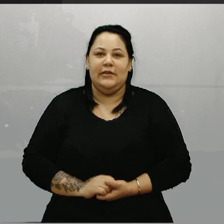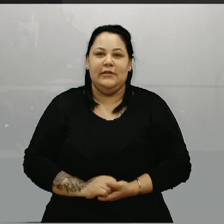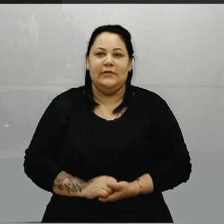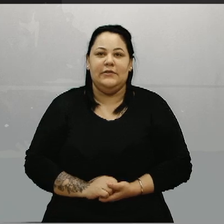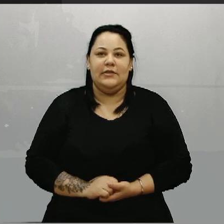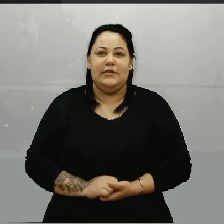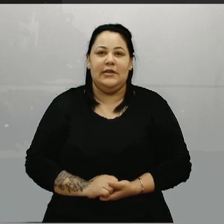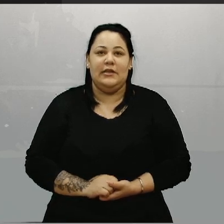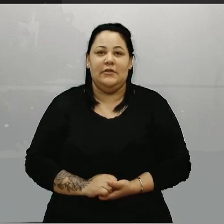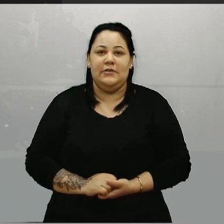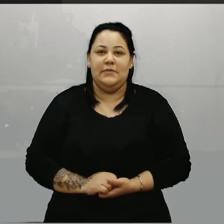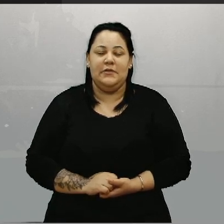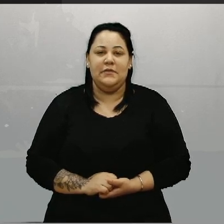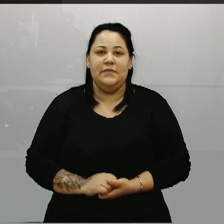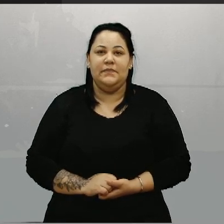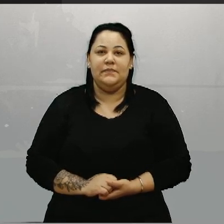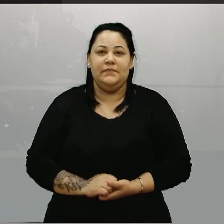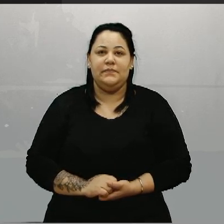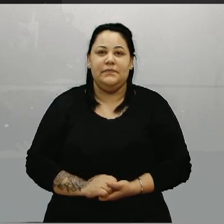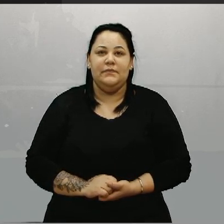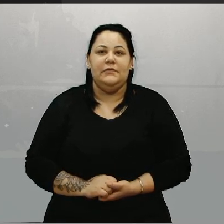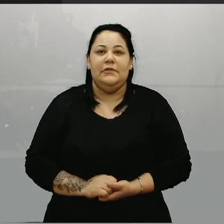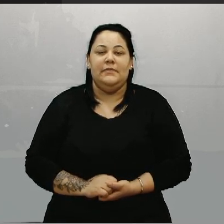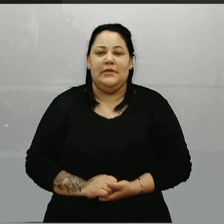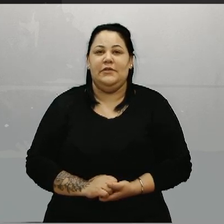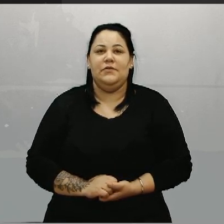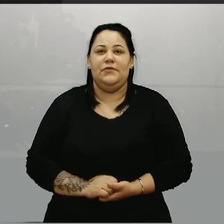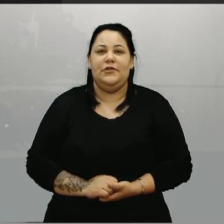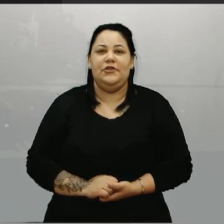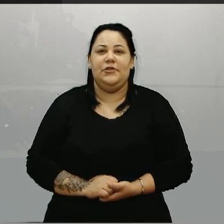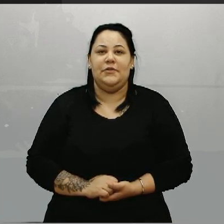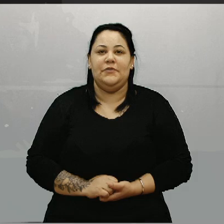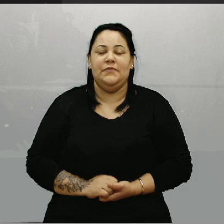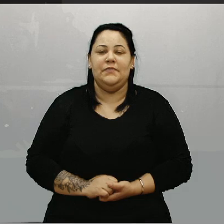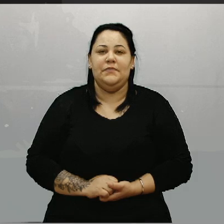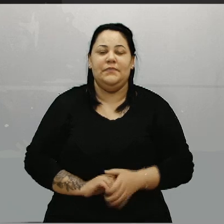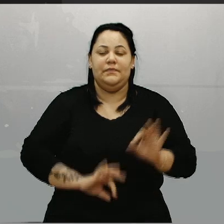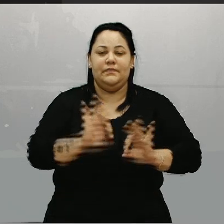Projeto de decreto legislativo número 7/2024 foi